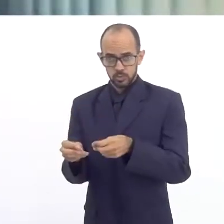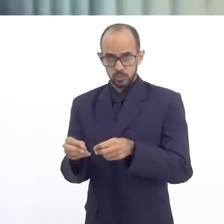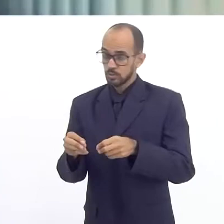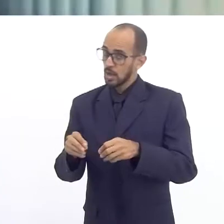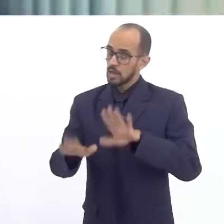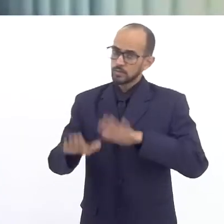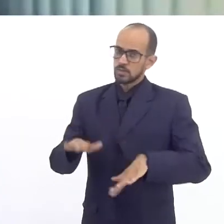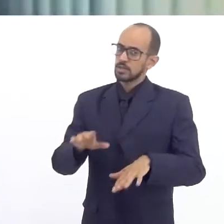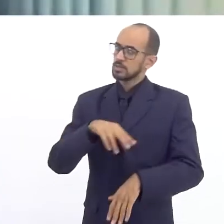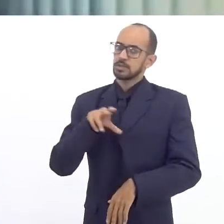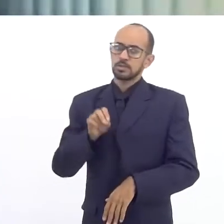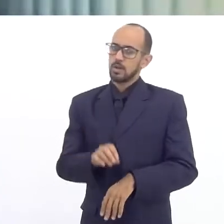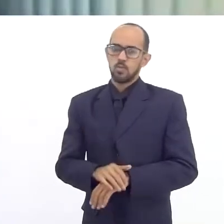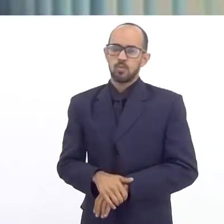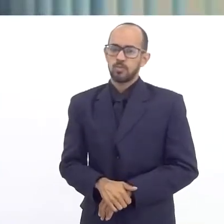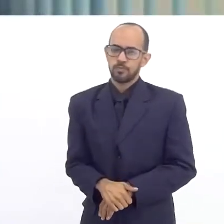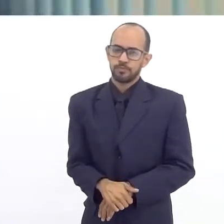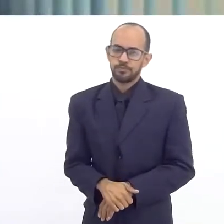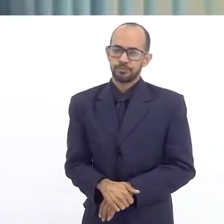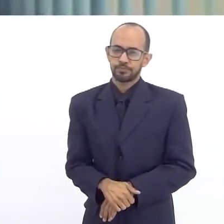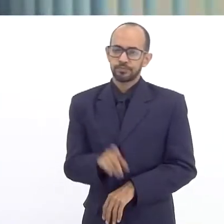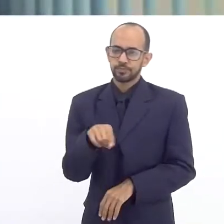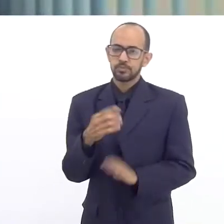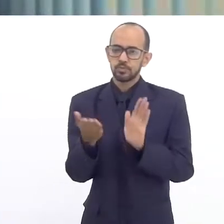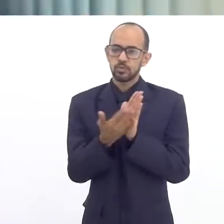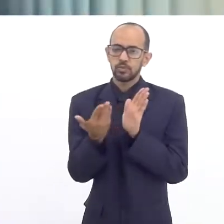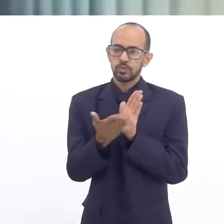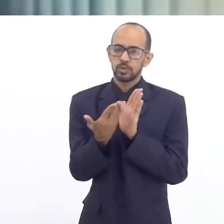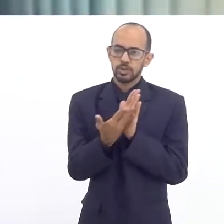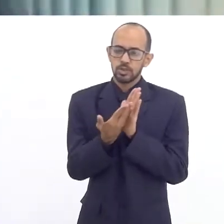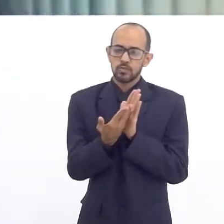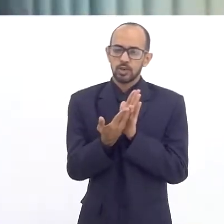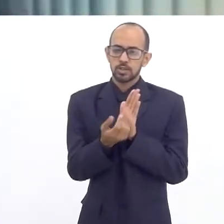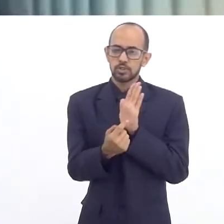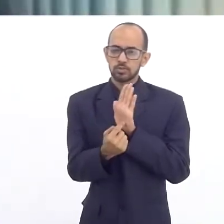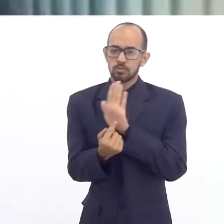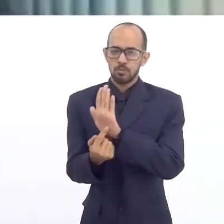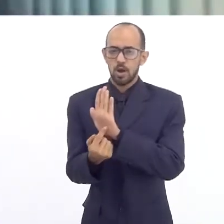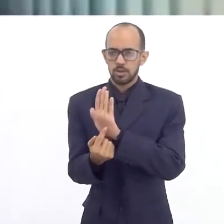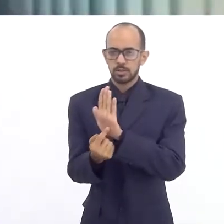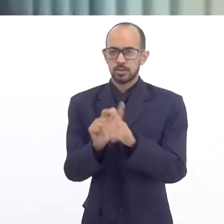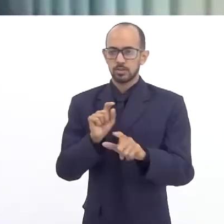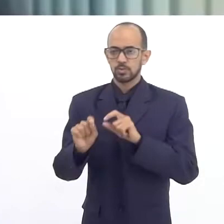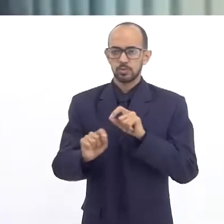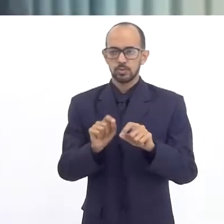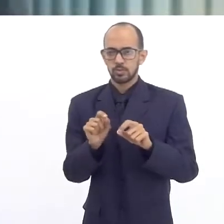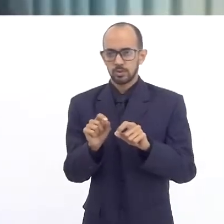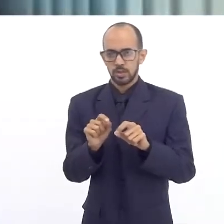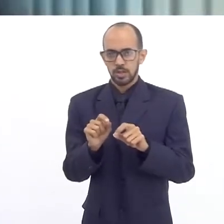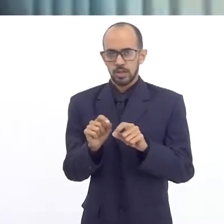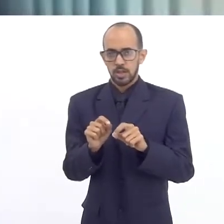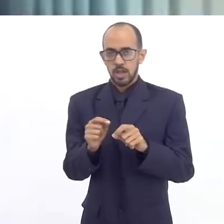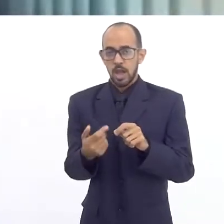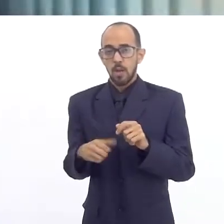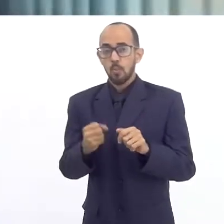ele feliz. Nem sempre. Então, é um livro que a gente mostra muito essa questão, sabe,